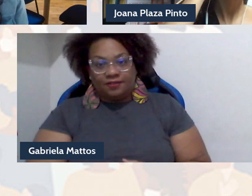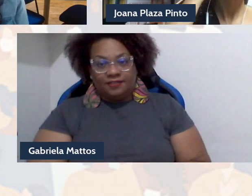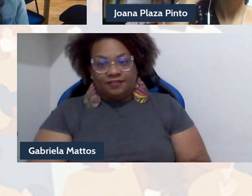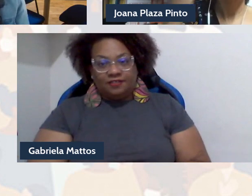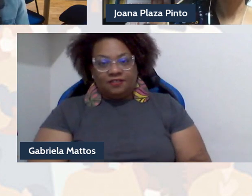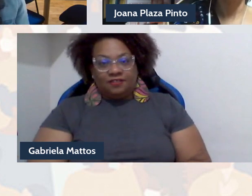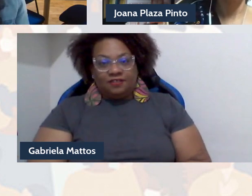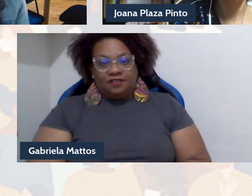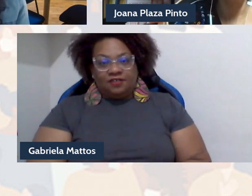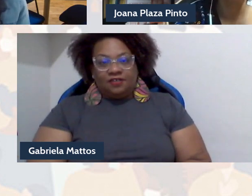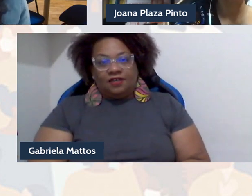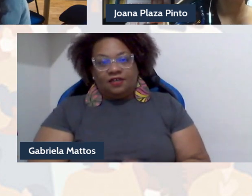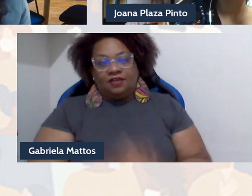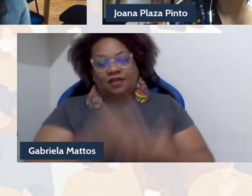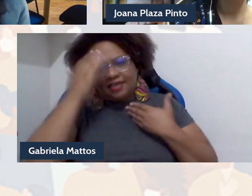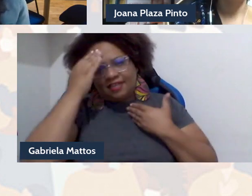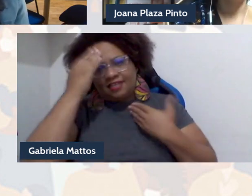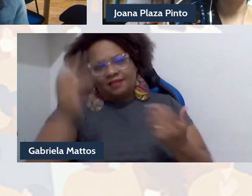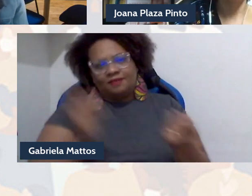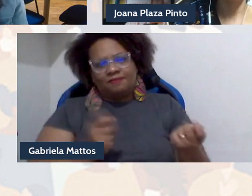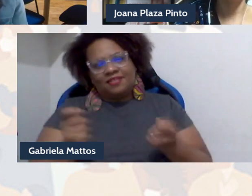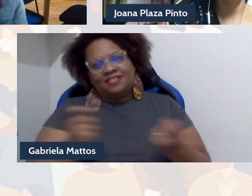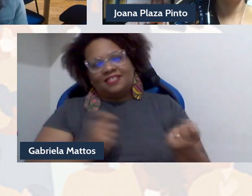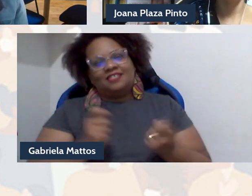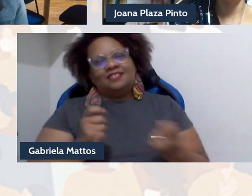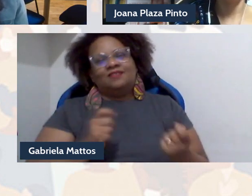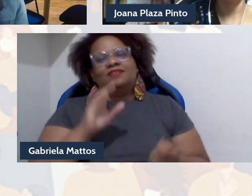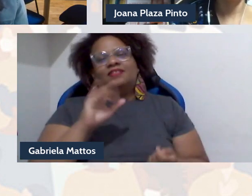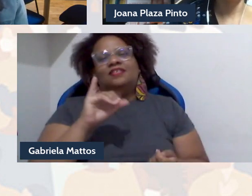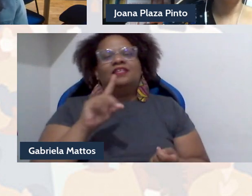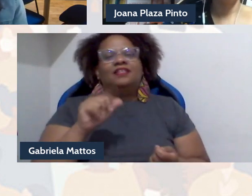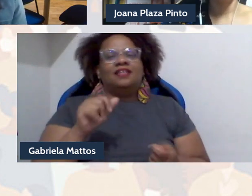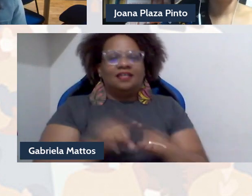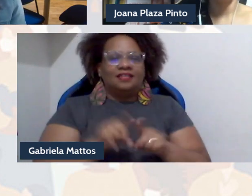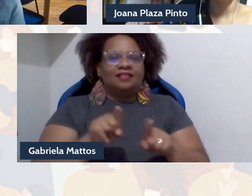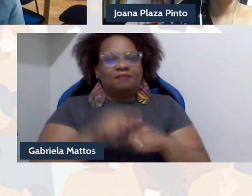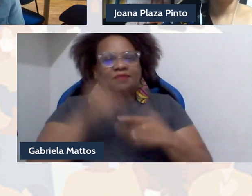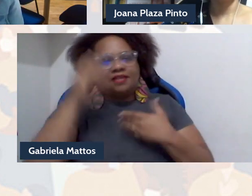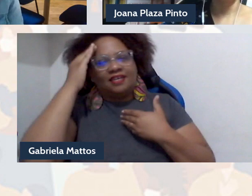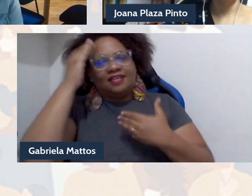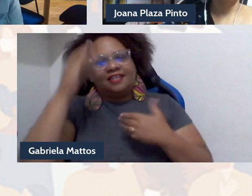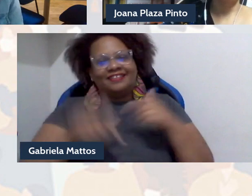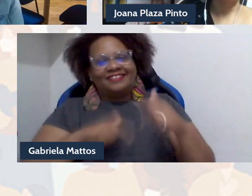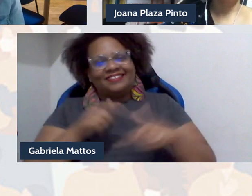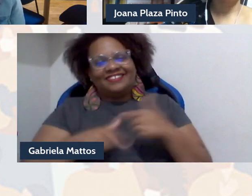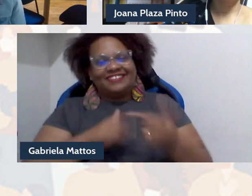super agradecer a mediação da Aparecida, agradecer muito o trabalho das intérpretes de